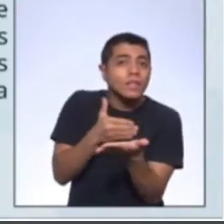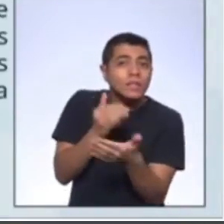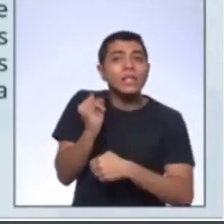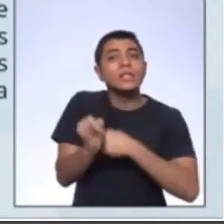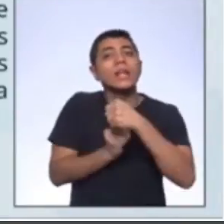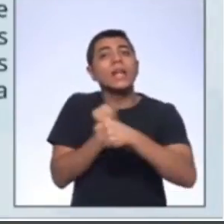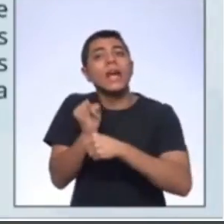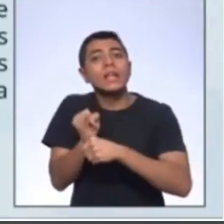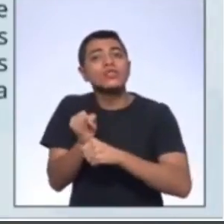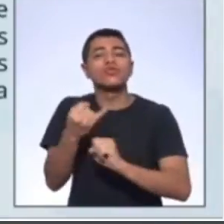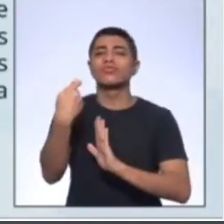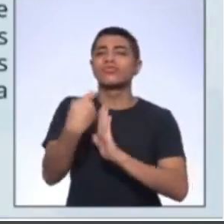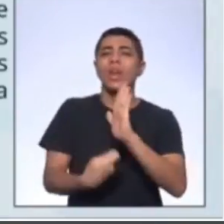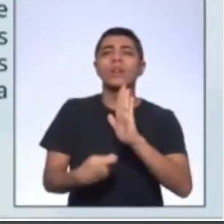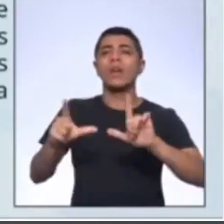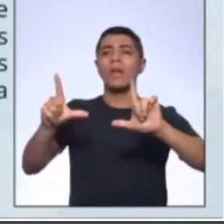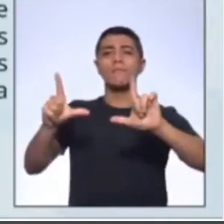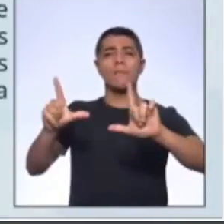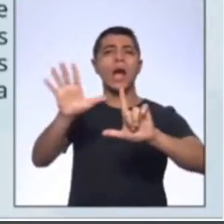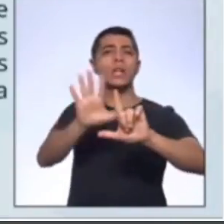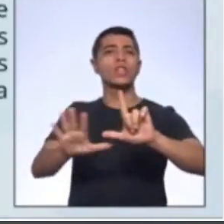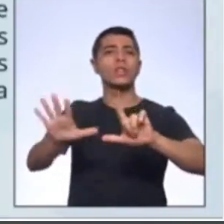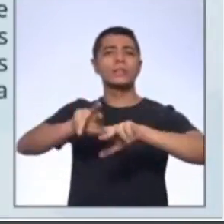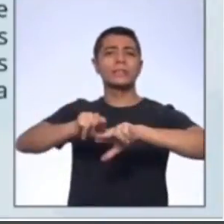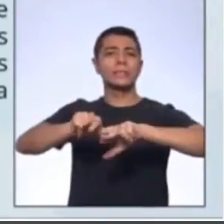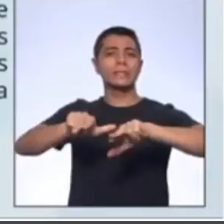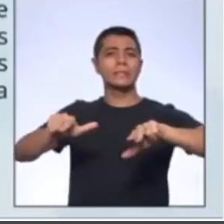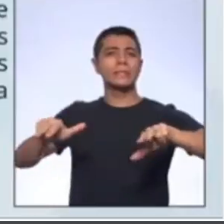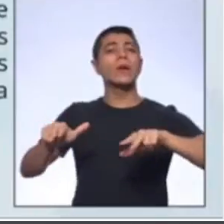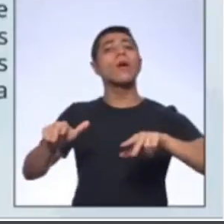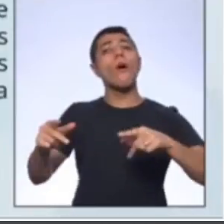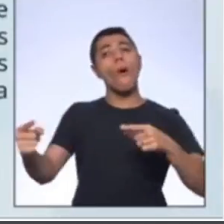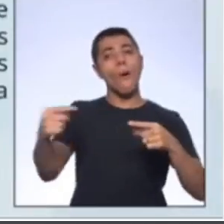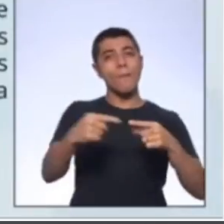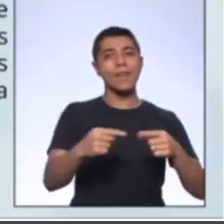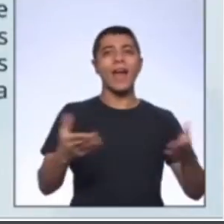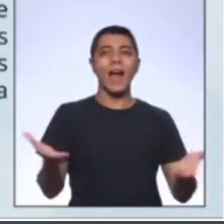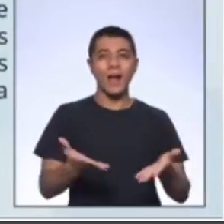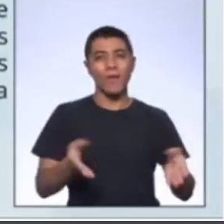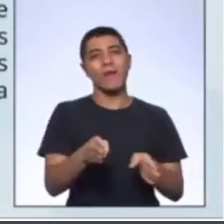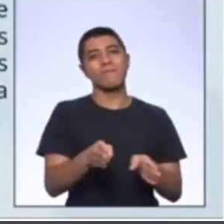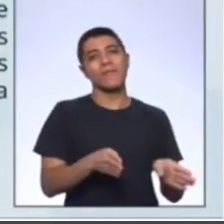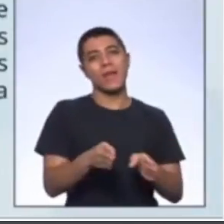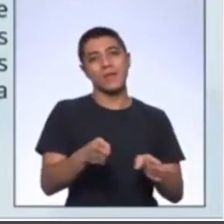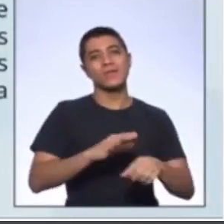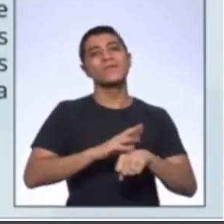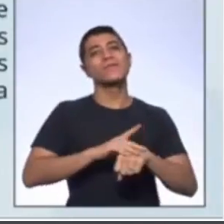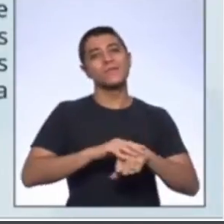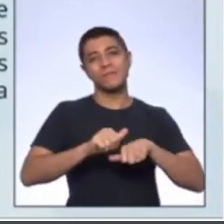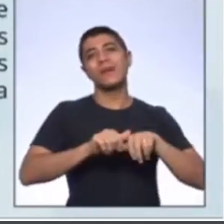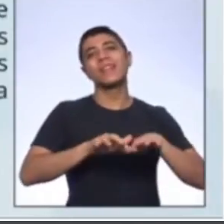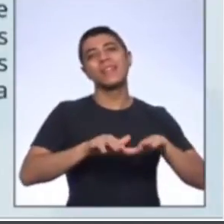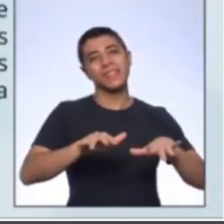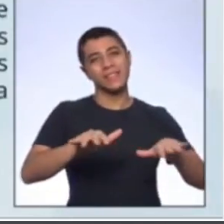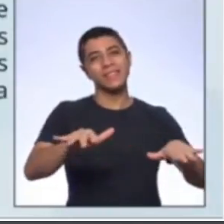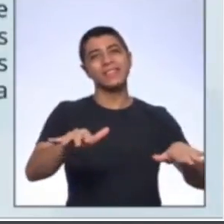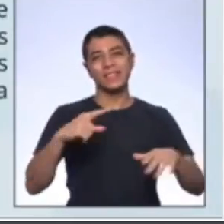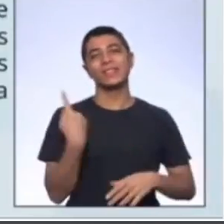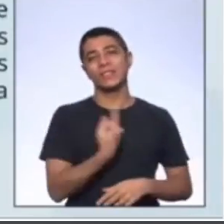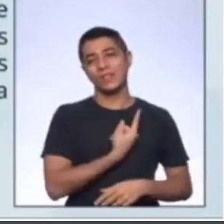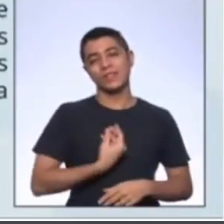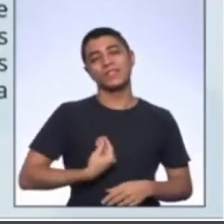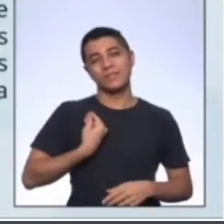textos e imagens acerca deste período de pandemia que estamos vivenciando devido ao surgimento